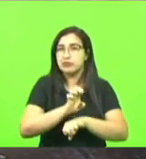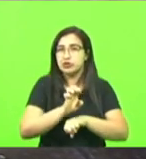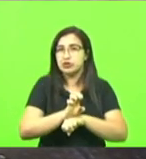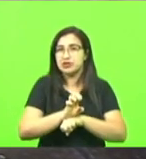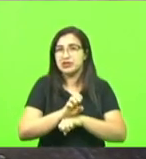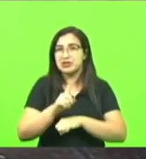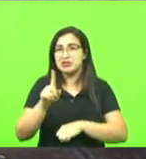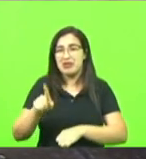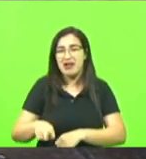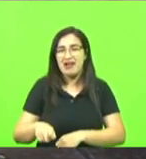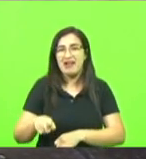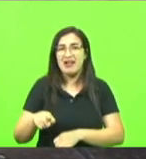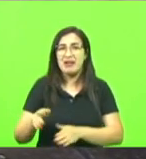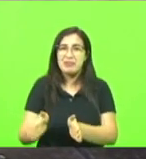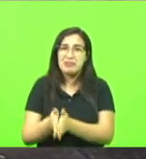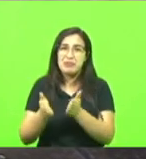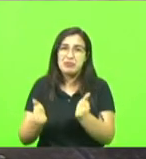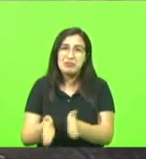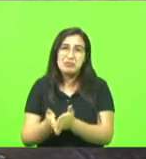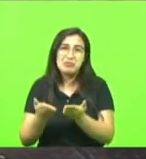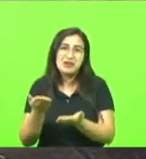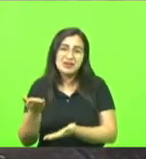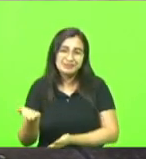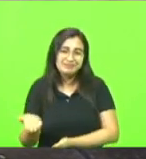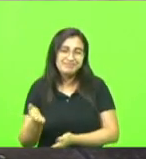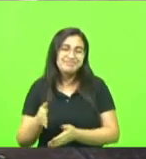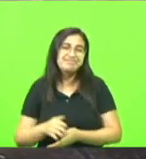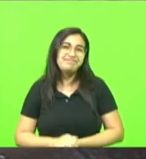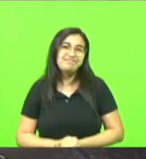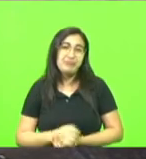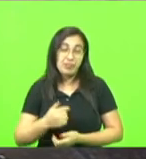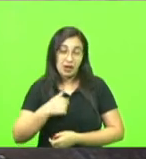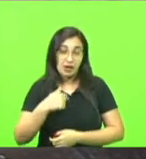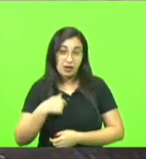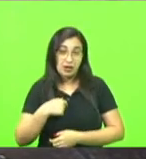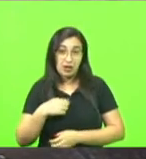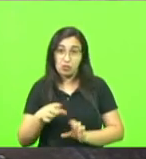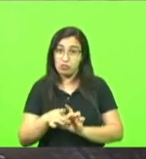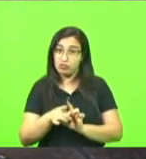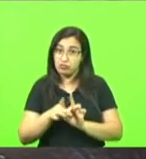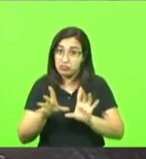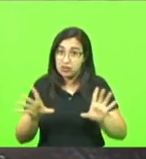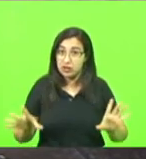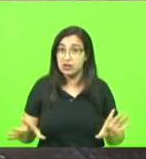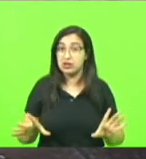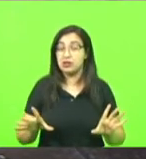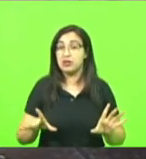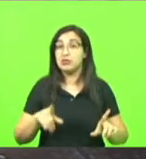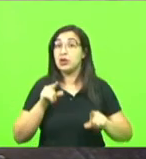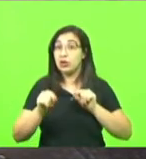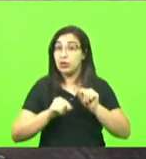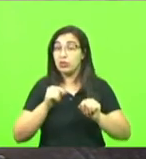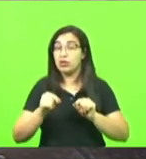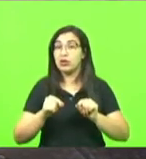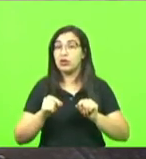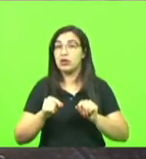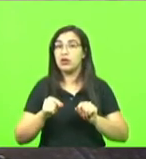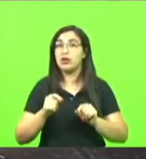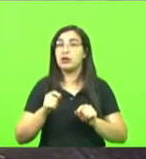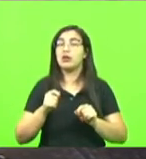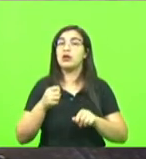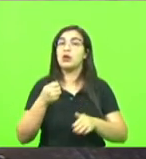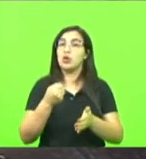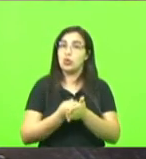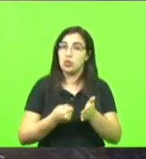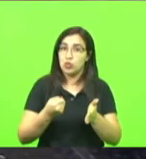do povo. Por isso que, quando eu digo que eu sou um liberal, eu defendo que essa máquina pública seja reduzida, é porque